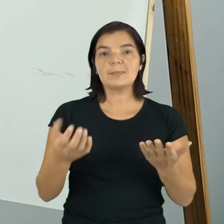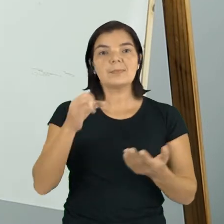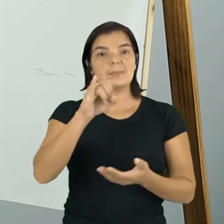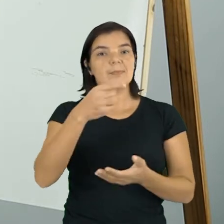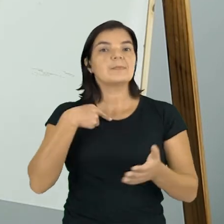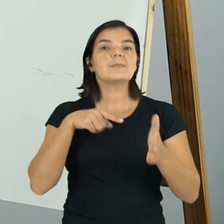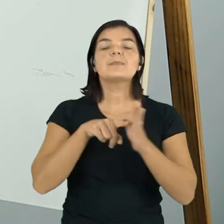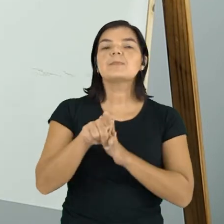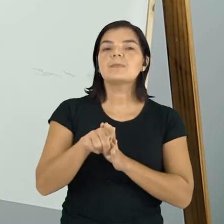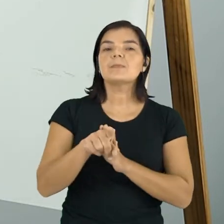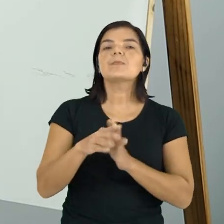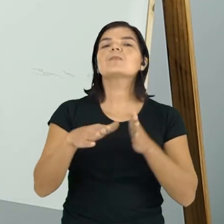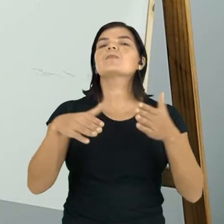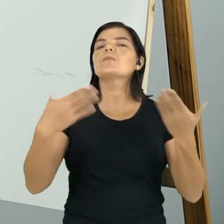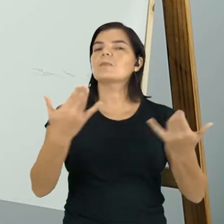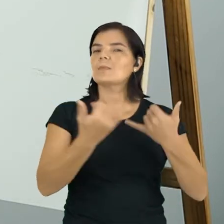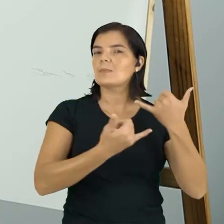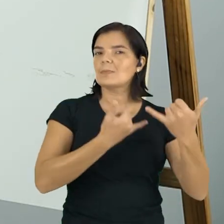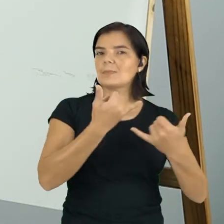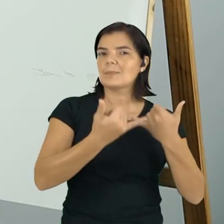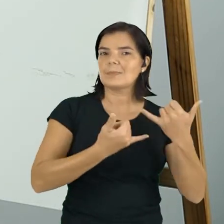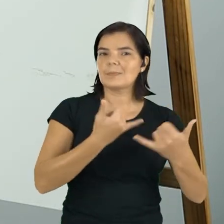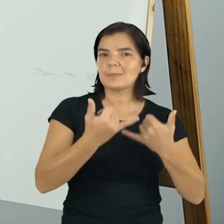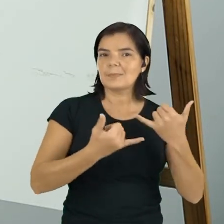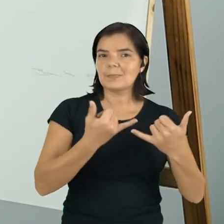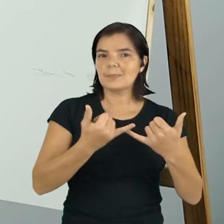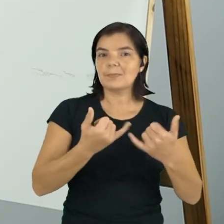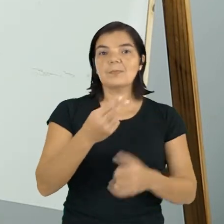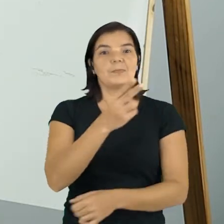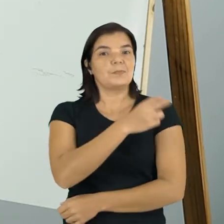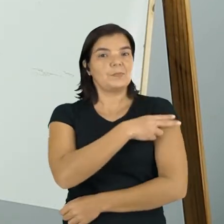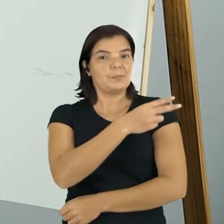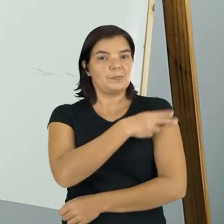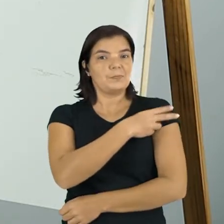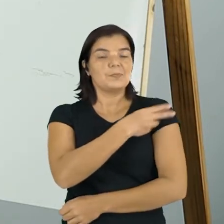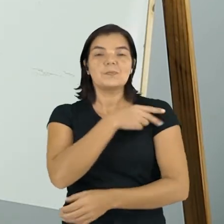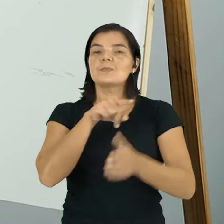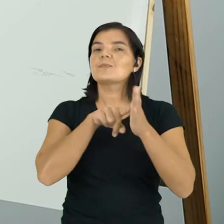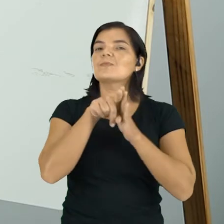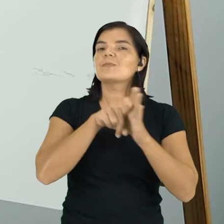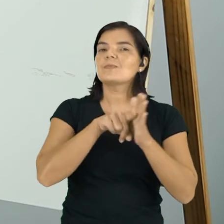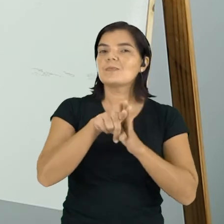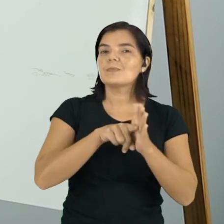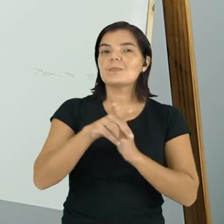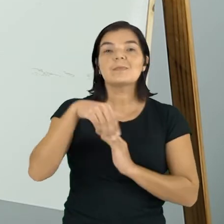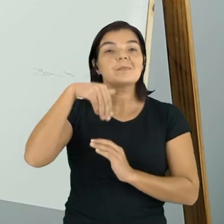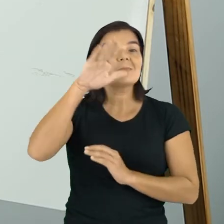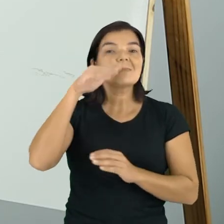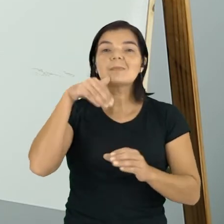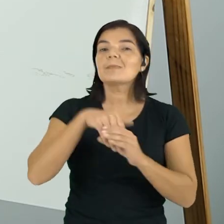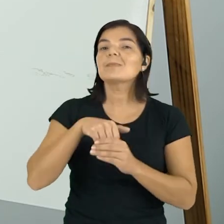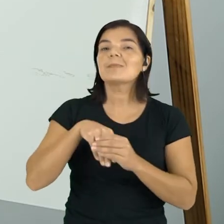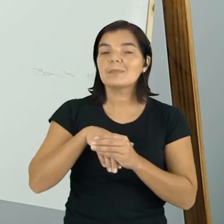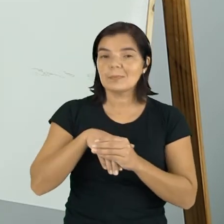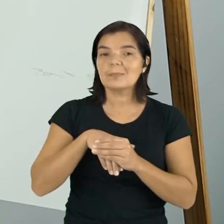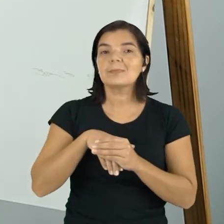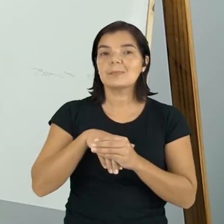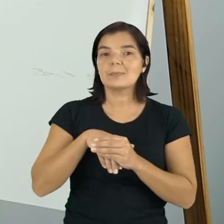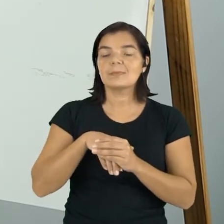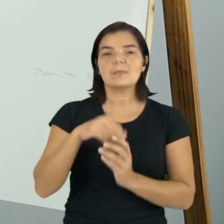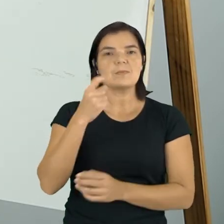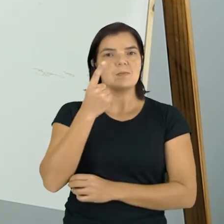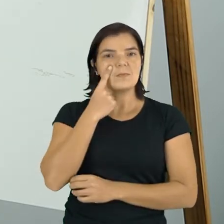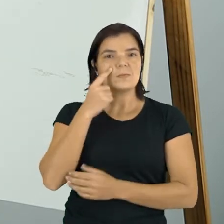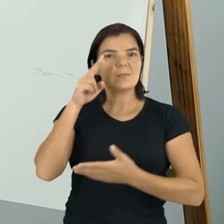se eu perguntar qual brinquedo que o segundo ano você fez a pesquisa que foi mais votado,